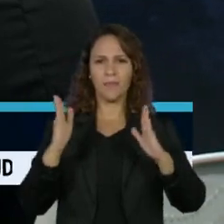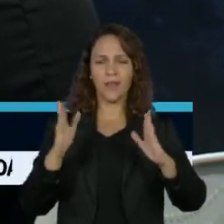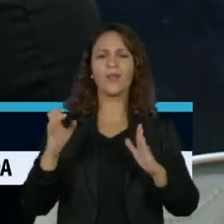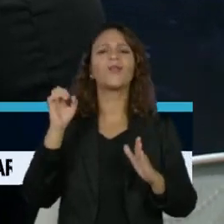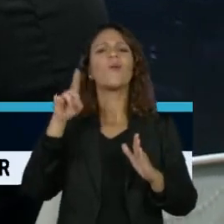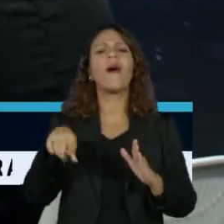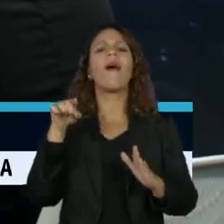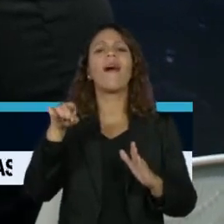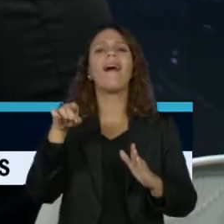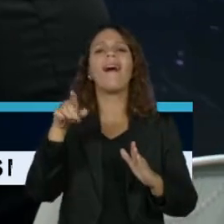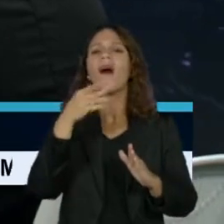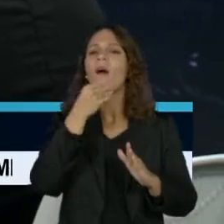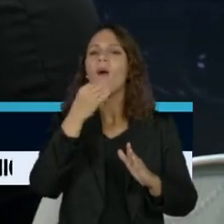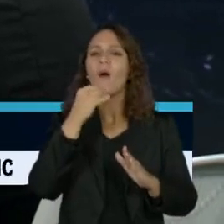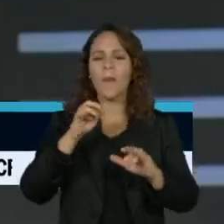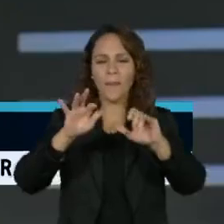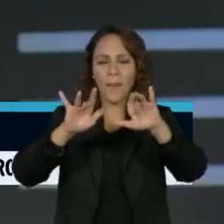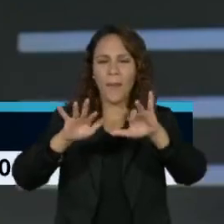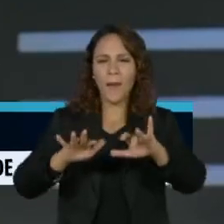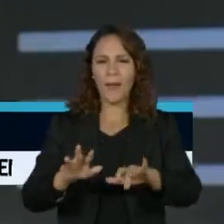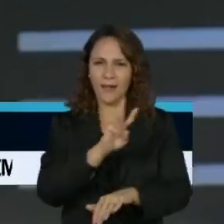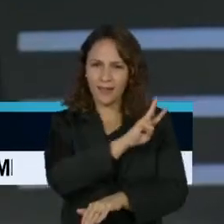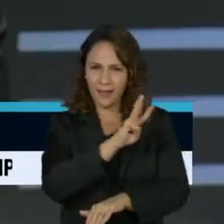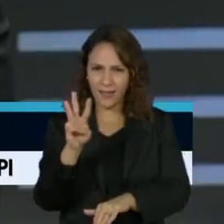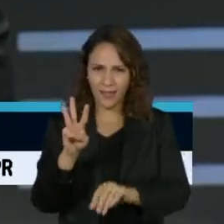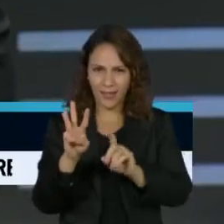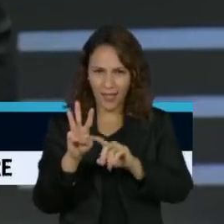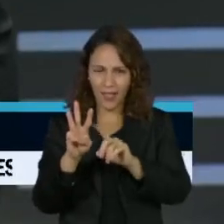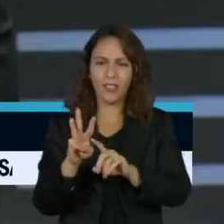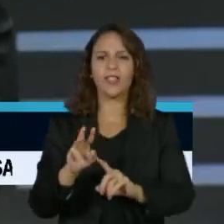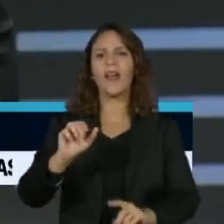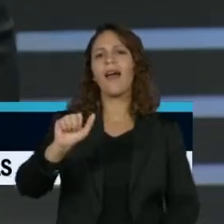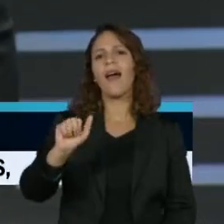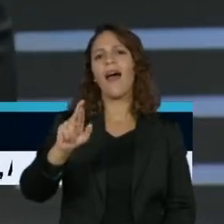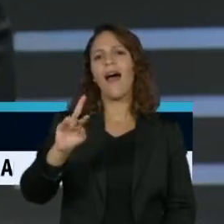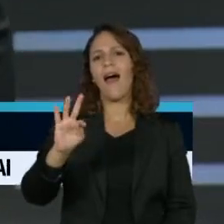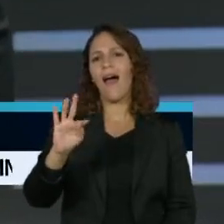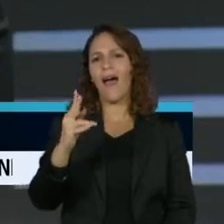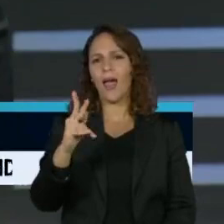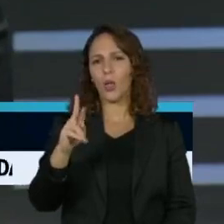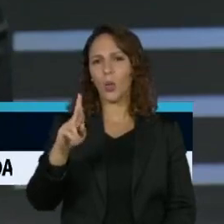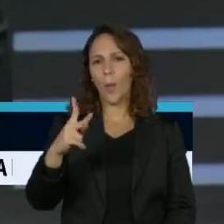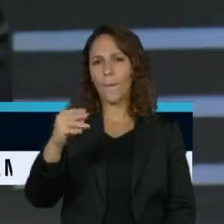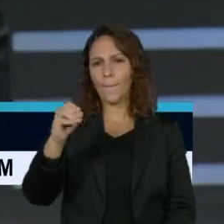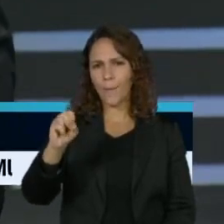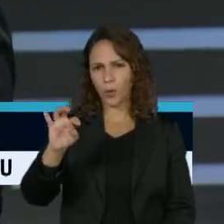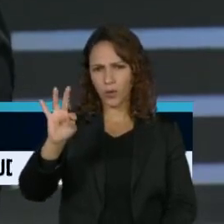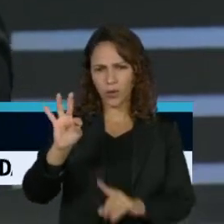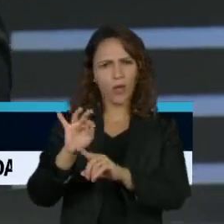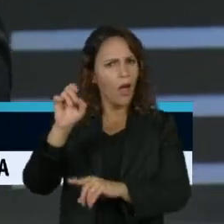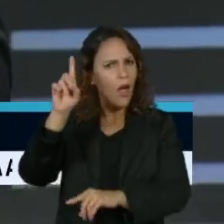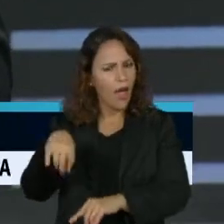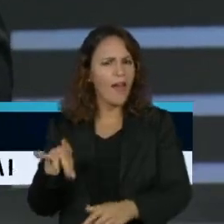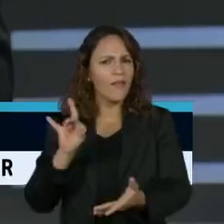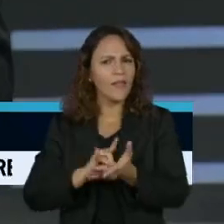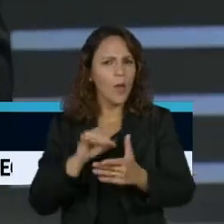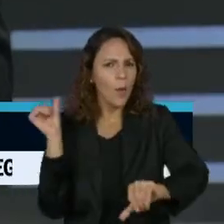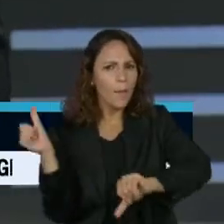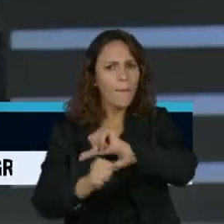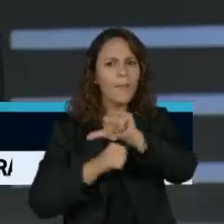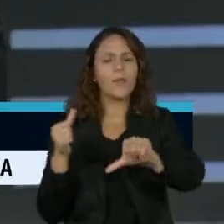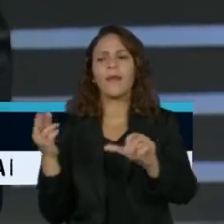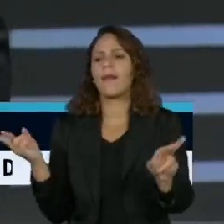colunista do Washington Post faz de sacaria e esse momento né Ele marca uma mudança nas relações internacionais